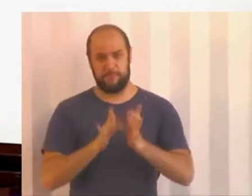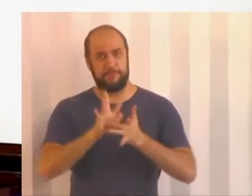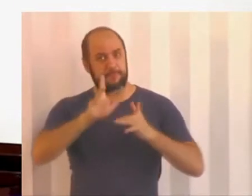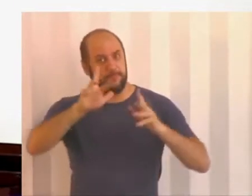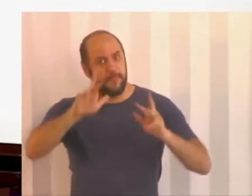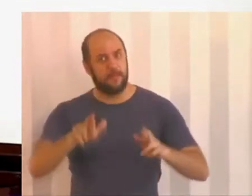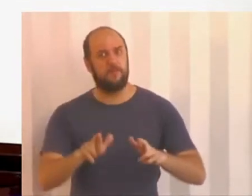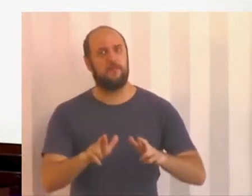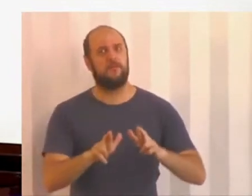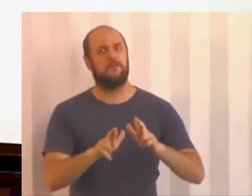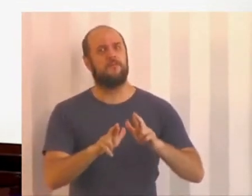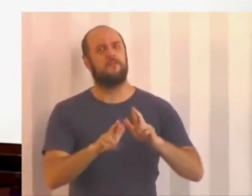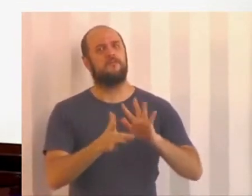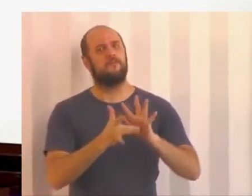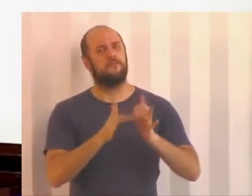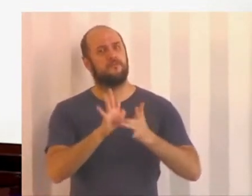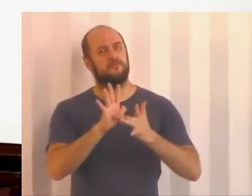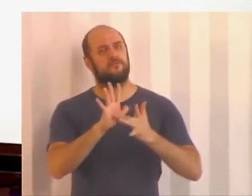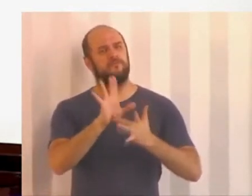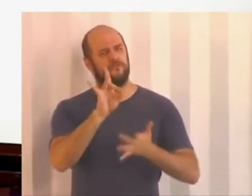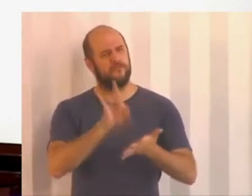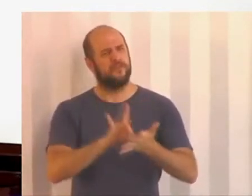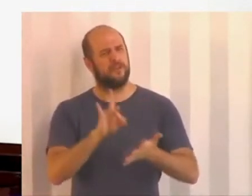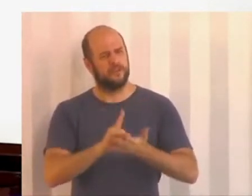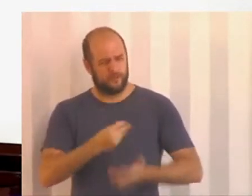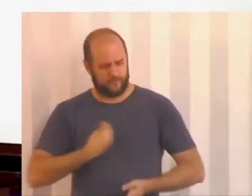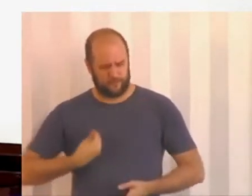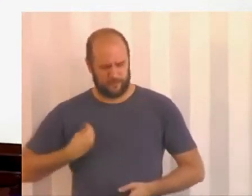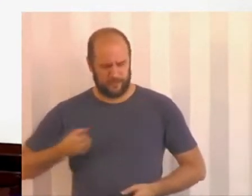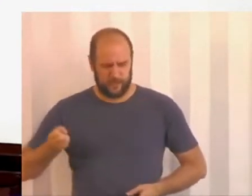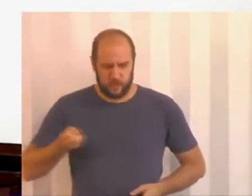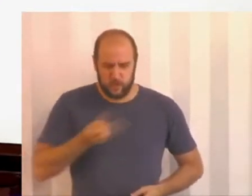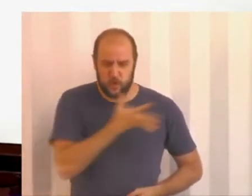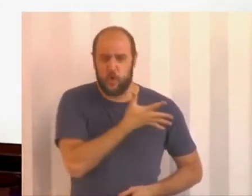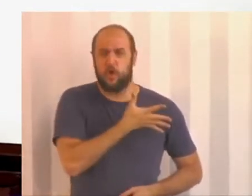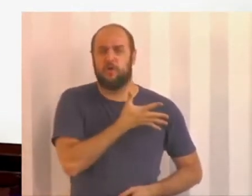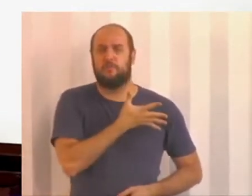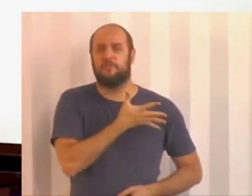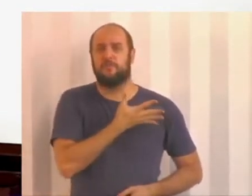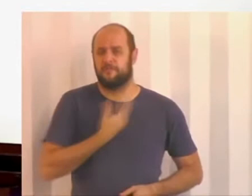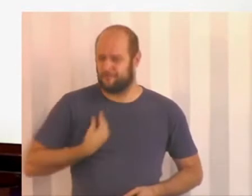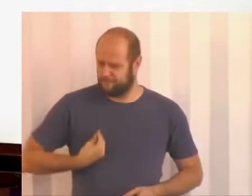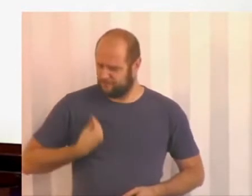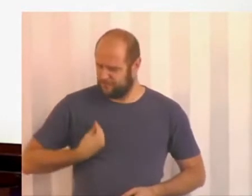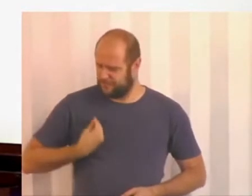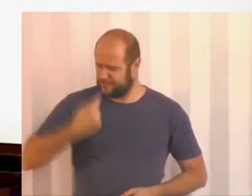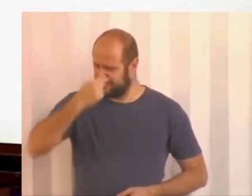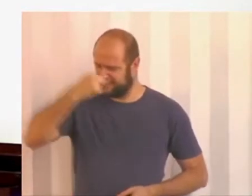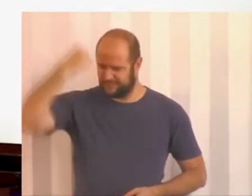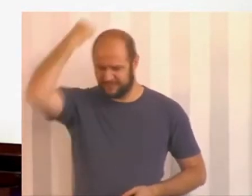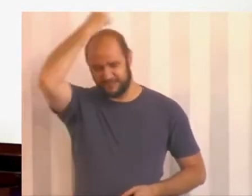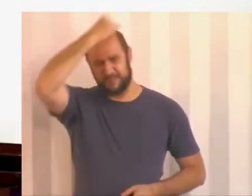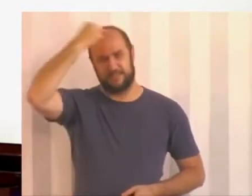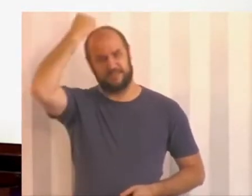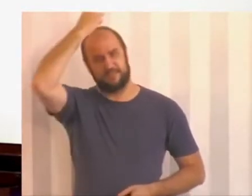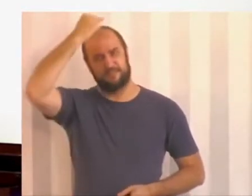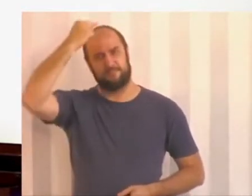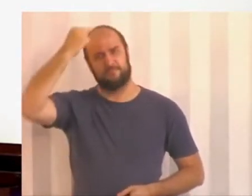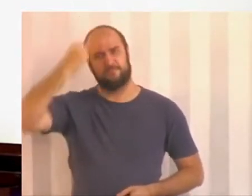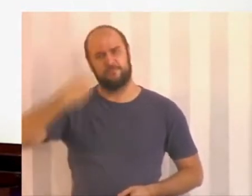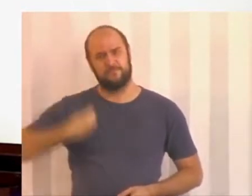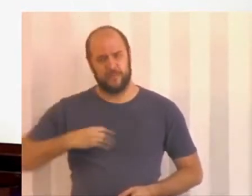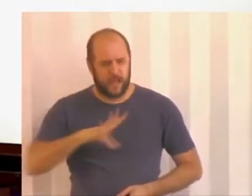daquele que de fato nos restaurou, é viver de forma santa, tendo amor pelo